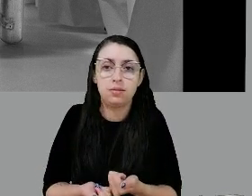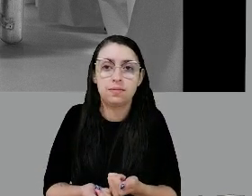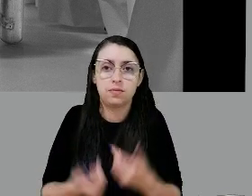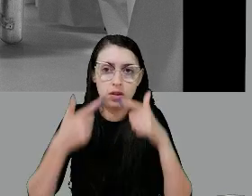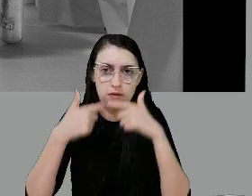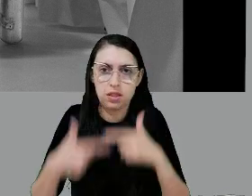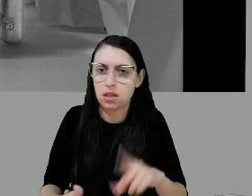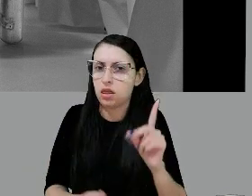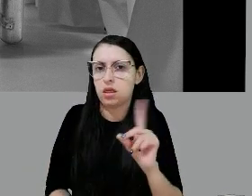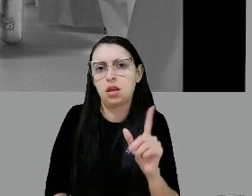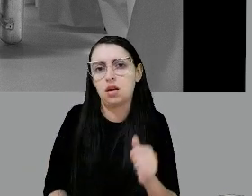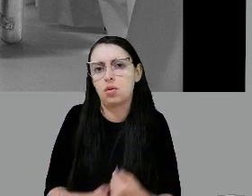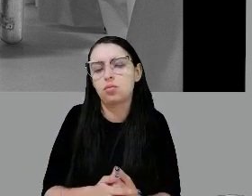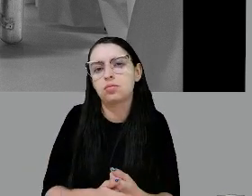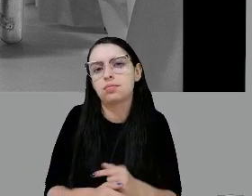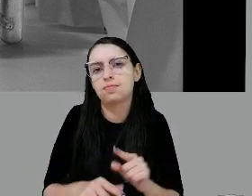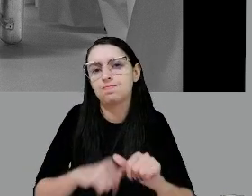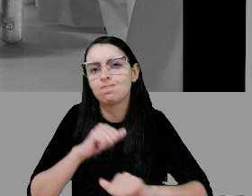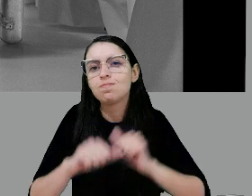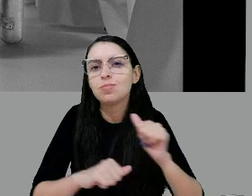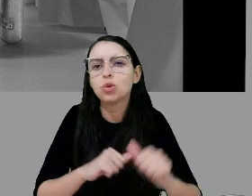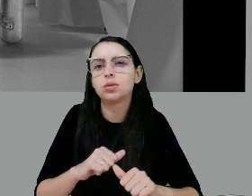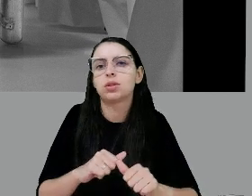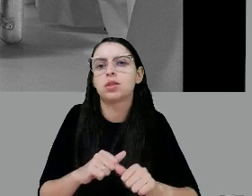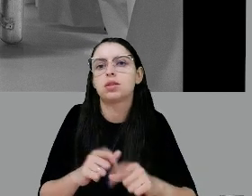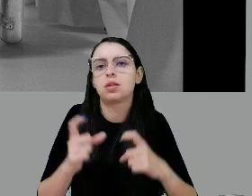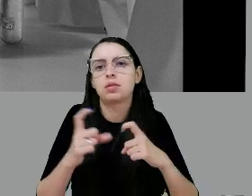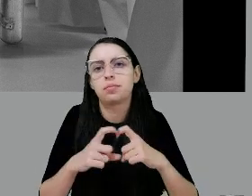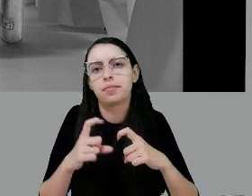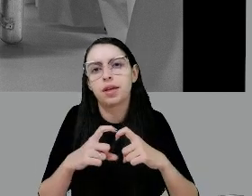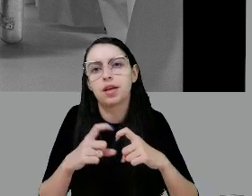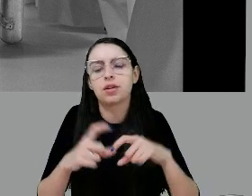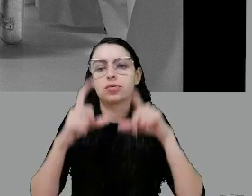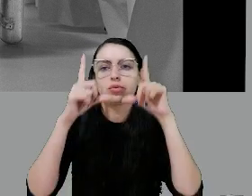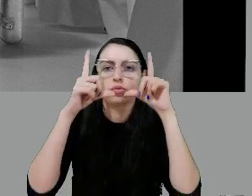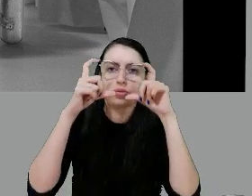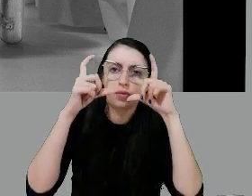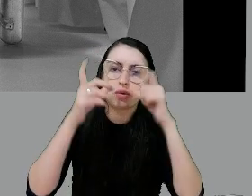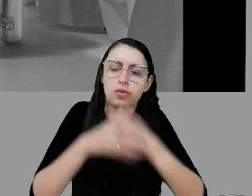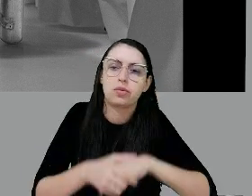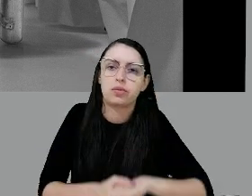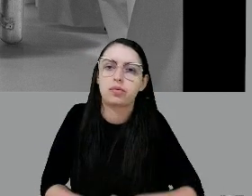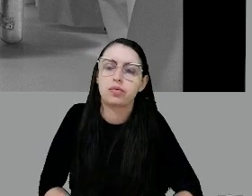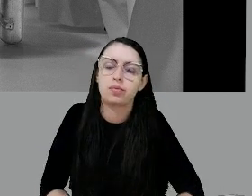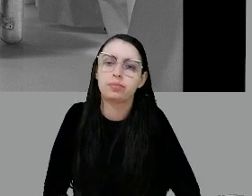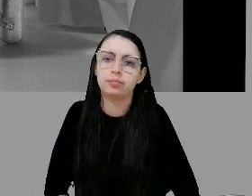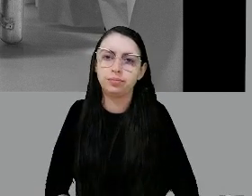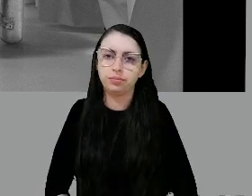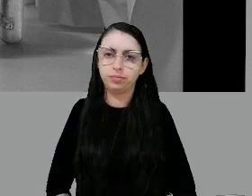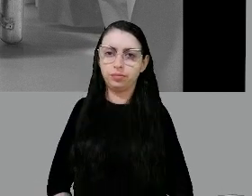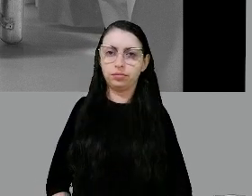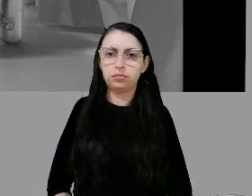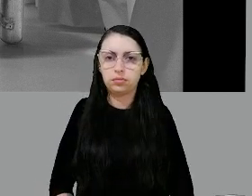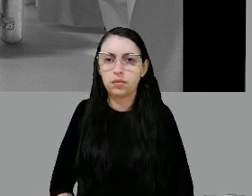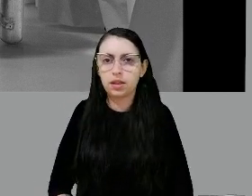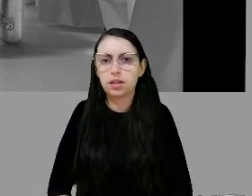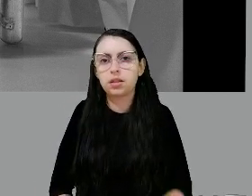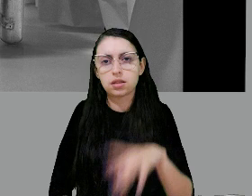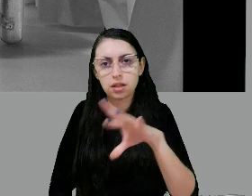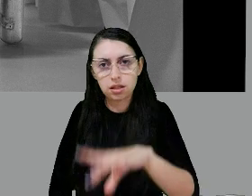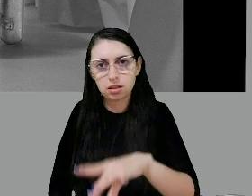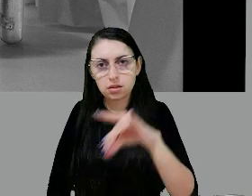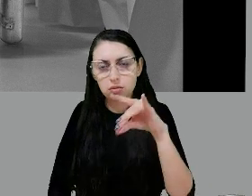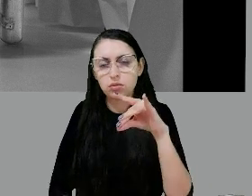cansou fisicamente, mas ele vive essa dicotomia do médico e do fotógrafo, né?